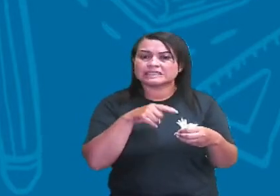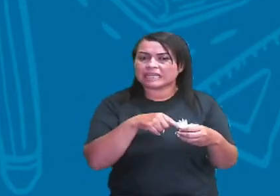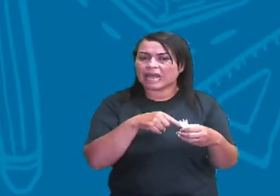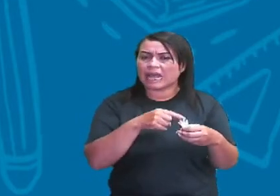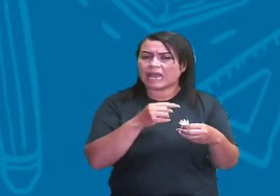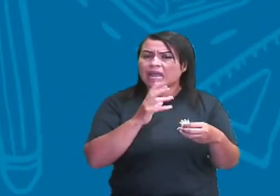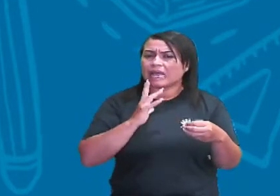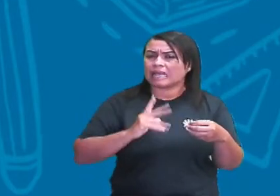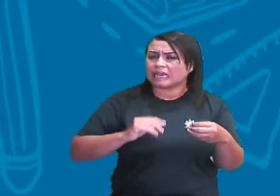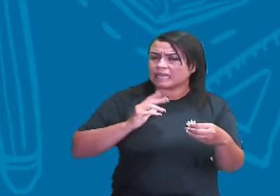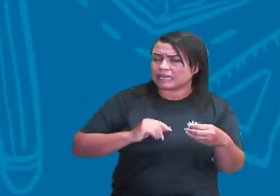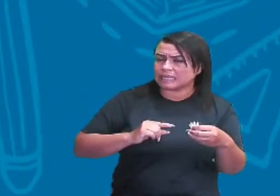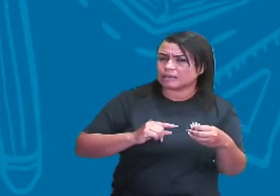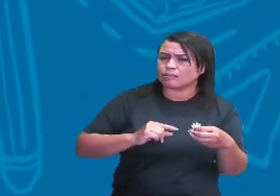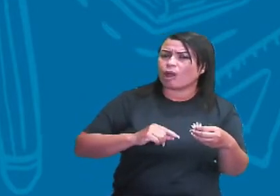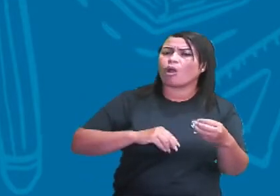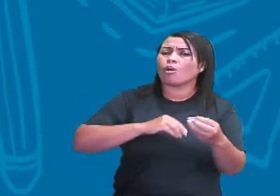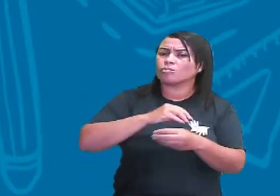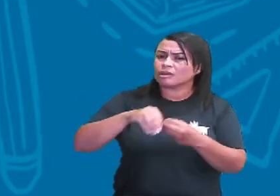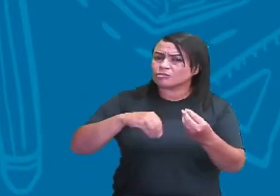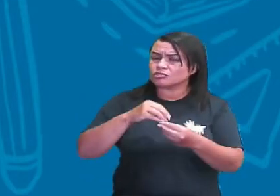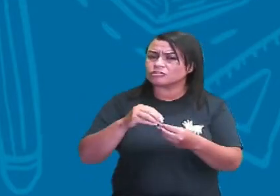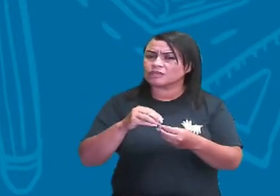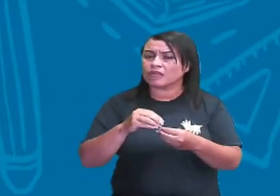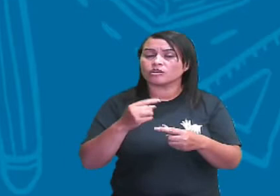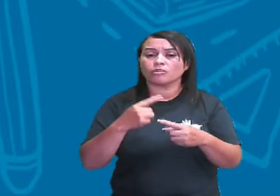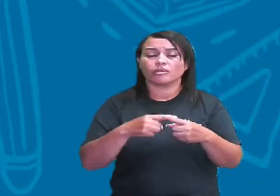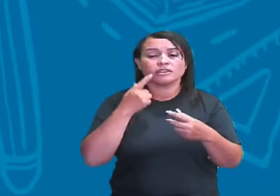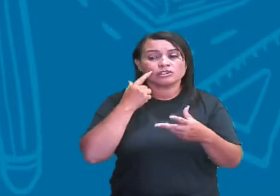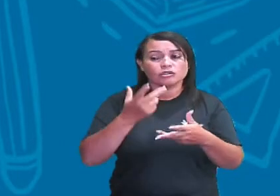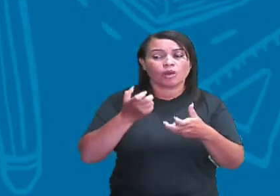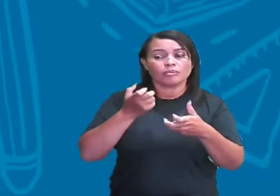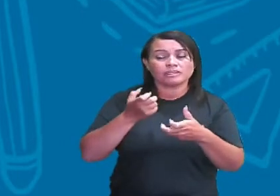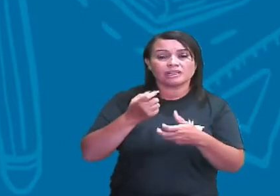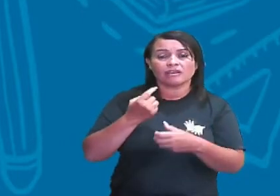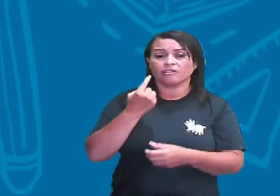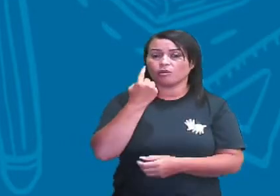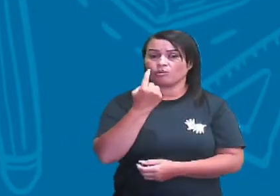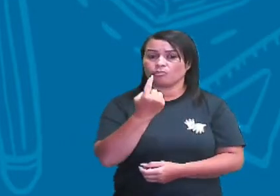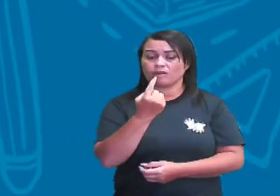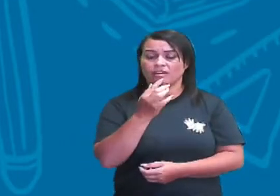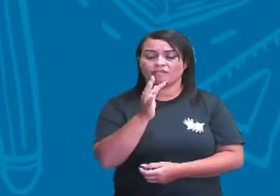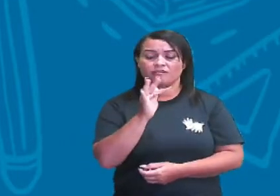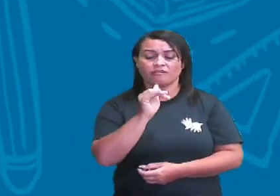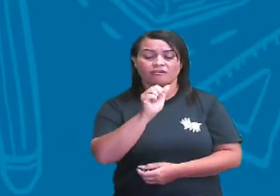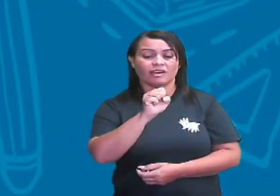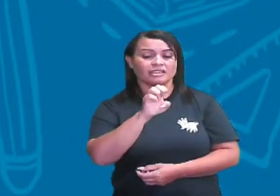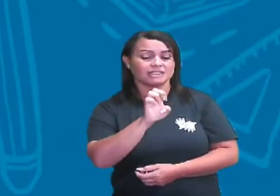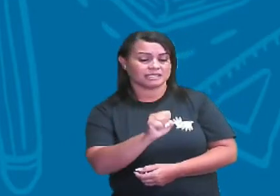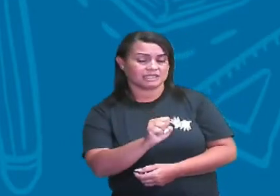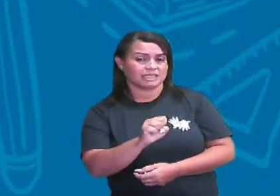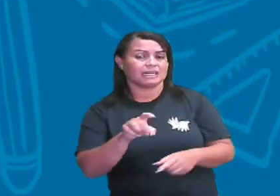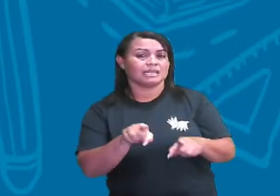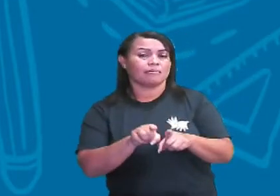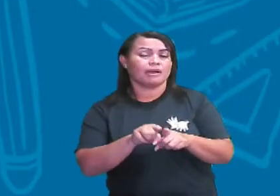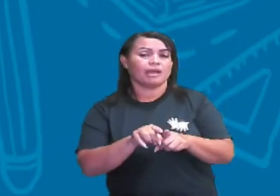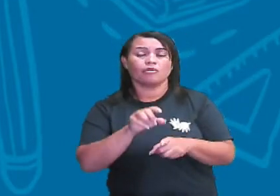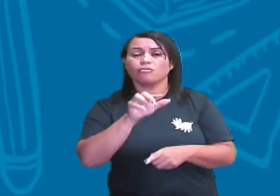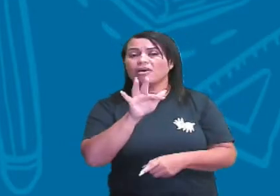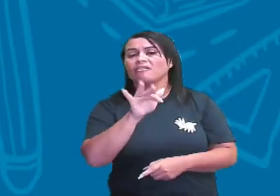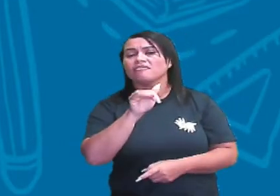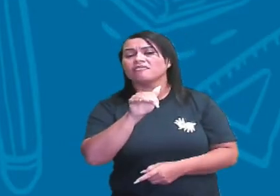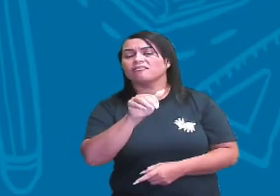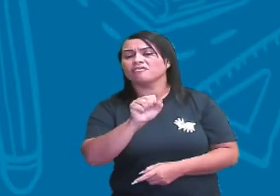somente pura ou é uma mistura homogênea, porque você observa somente uma fase. Assim como a gasolina, que você